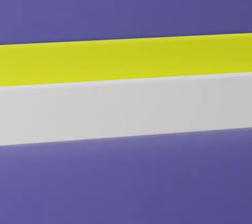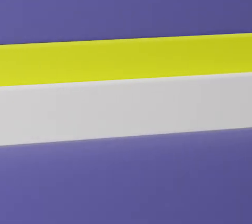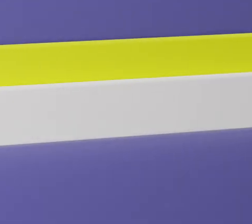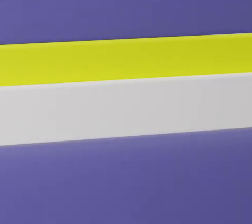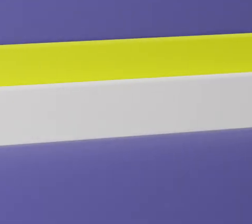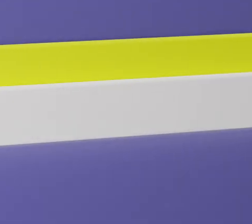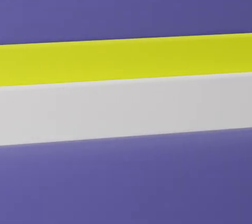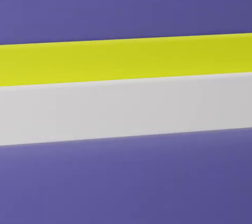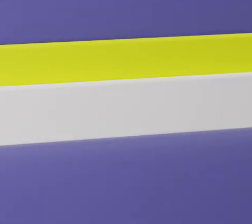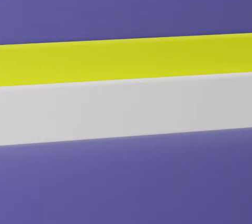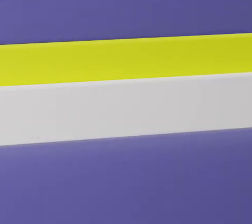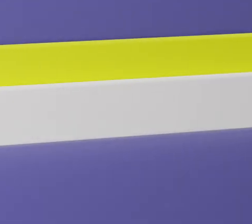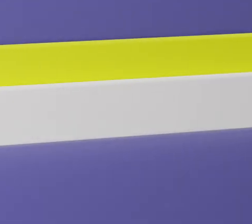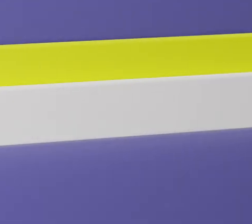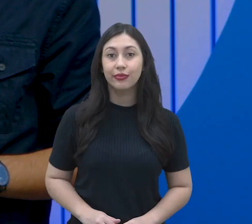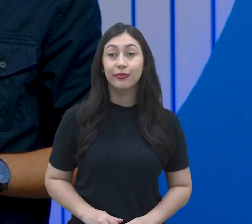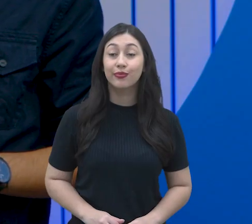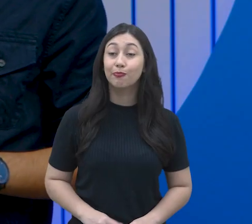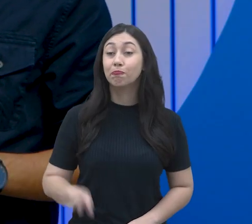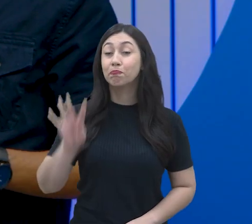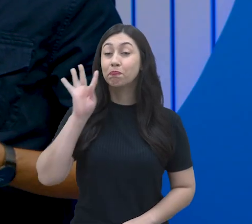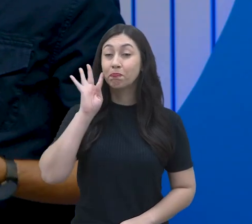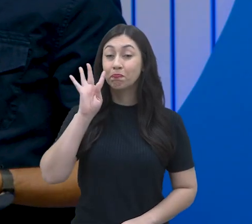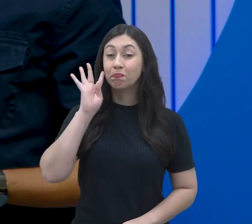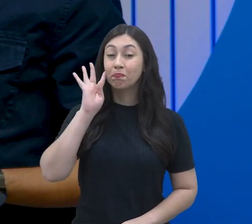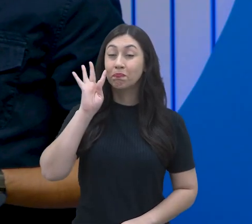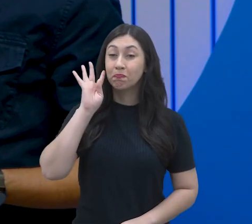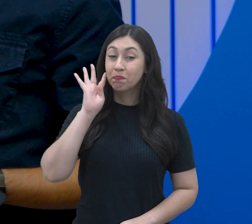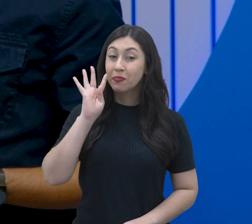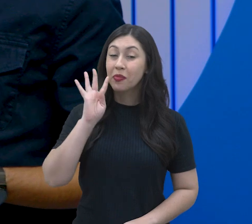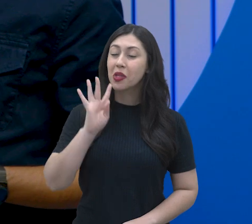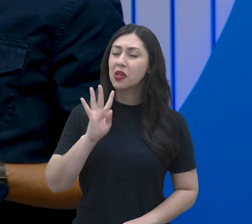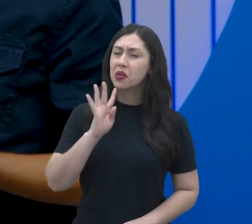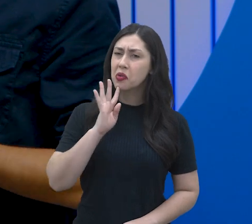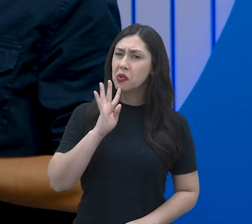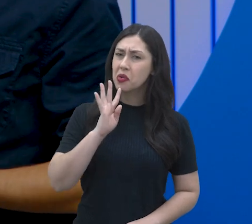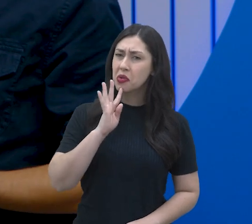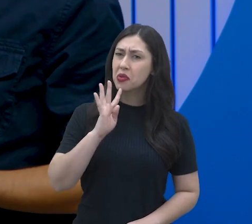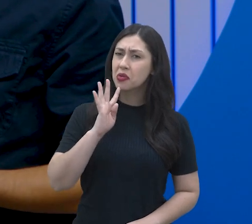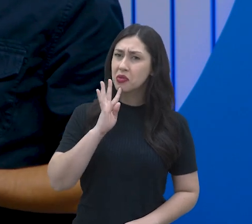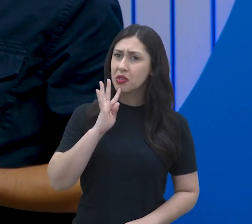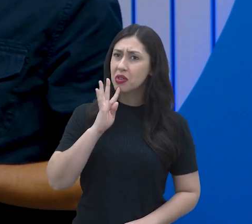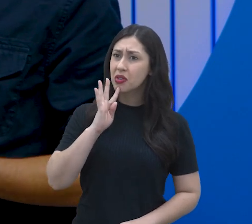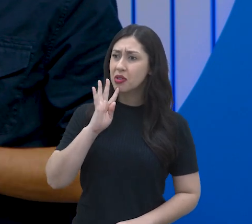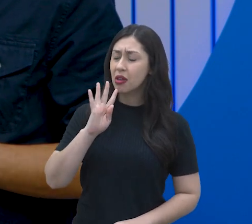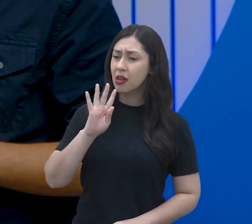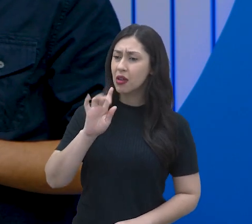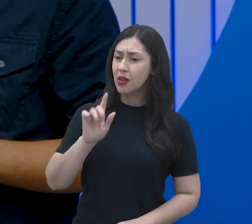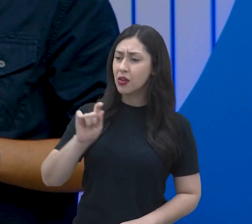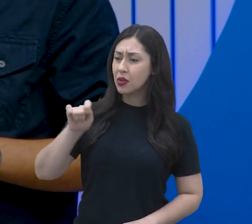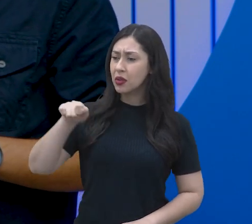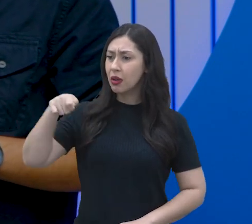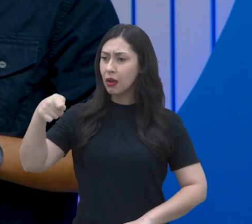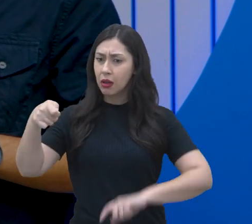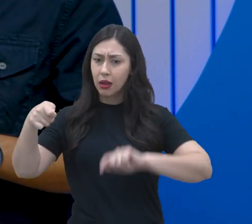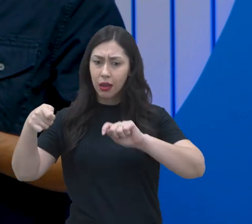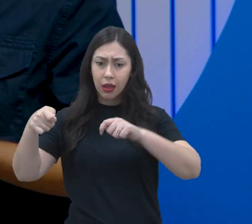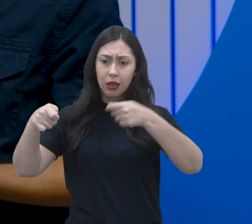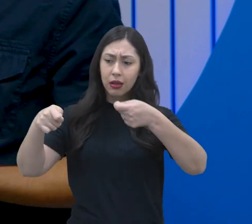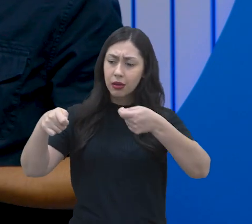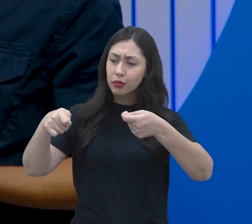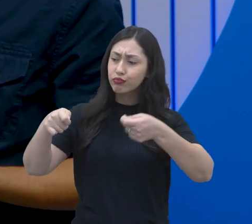Muito legal, né, Marvin? A gente conhecer o significado de